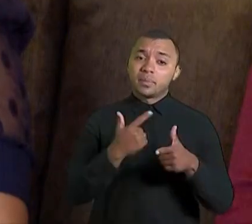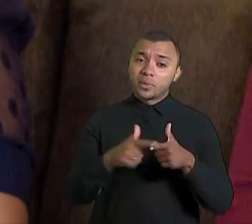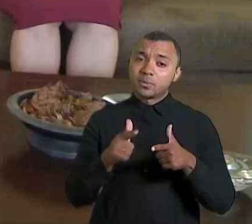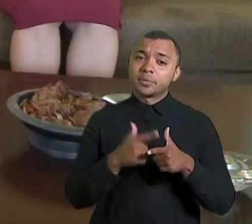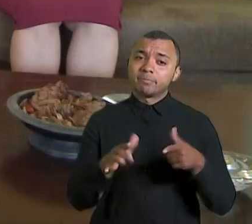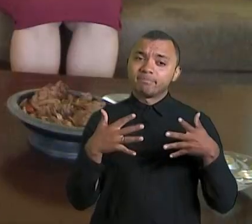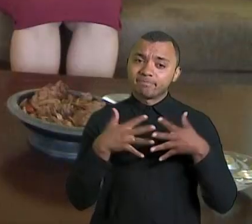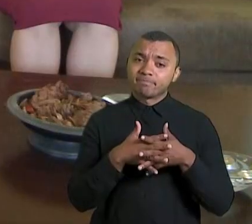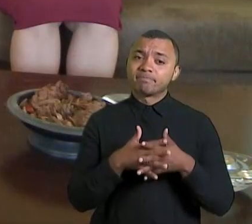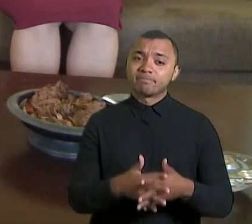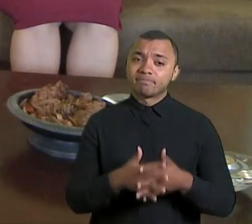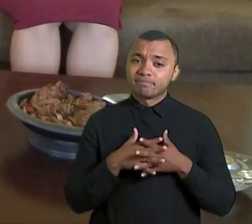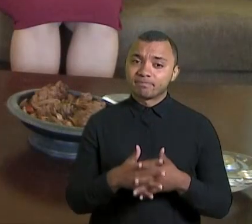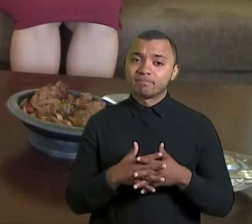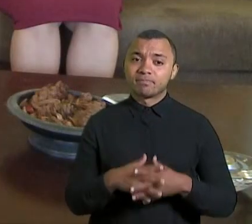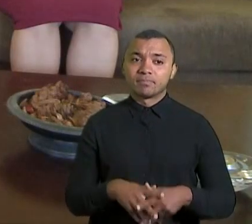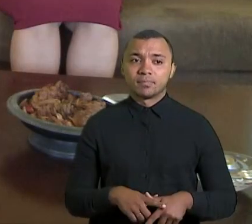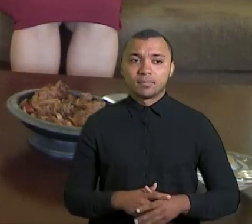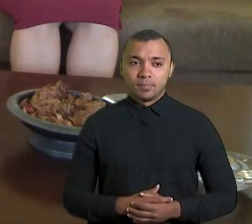complexa. Essa, além